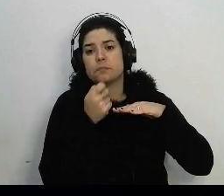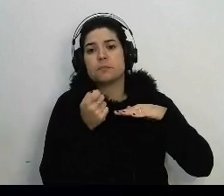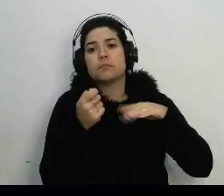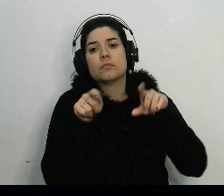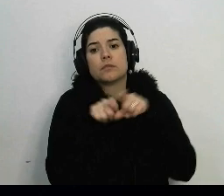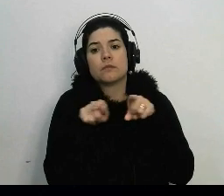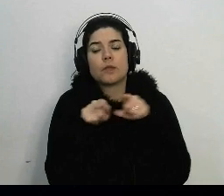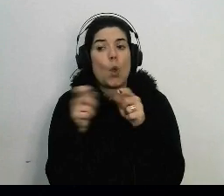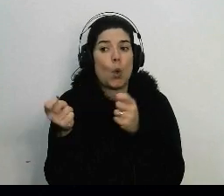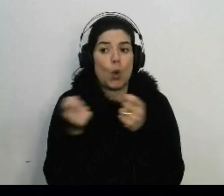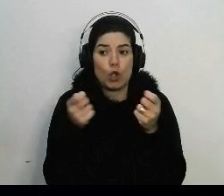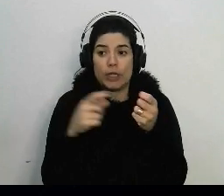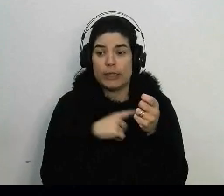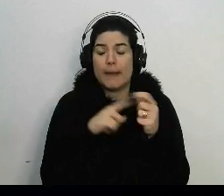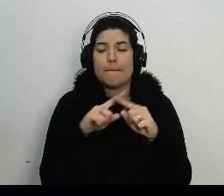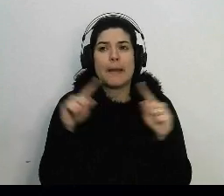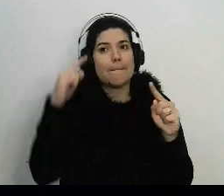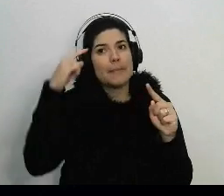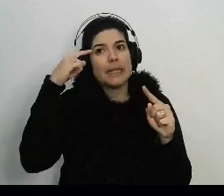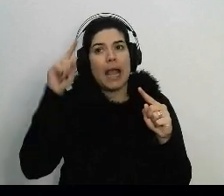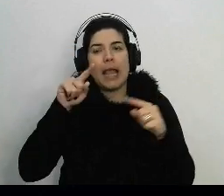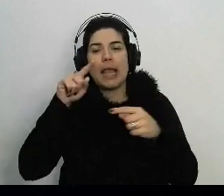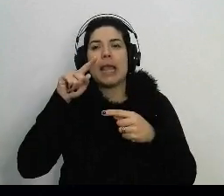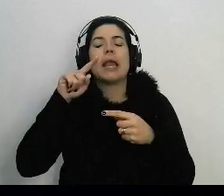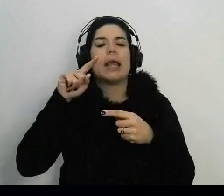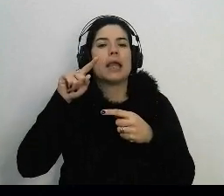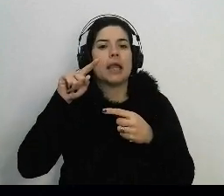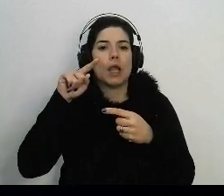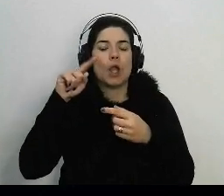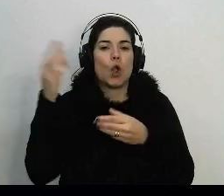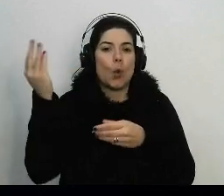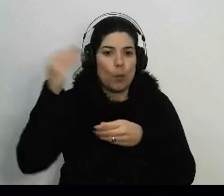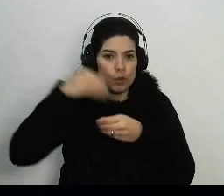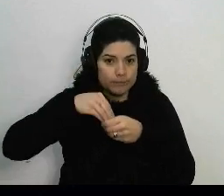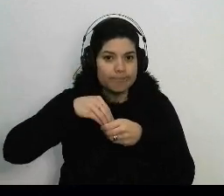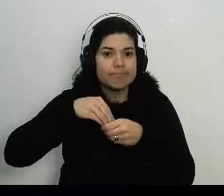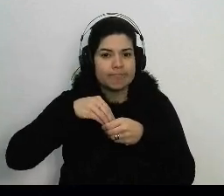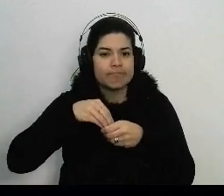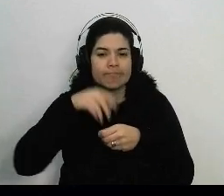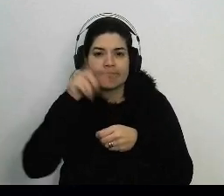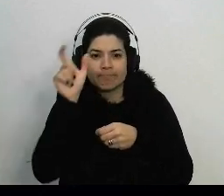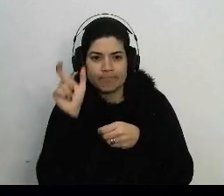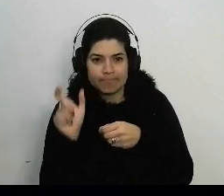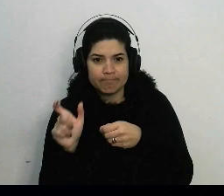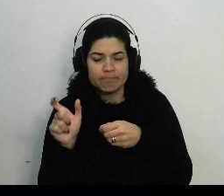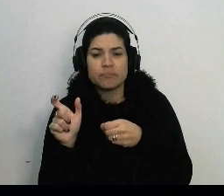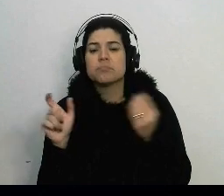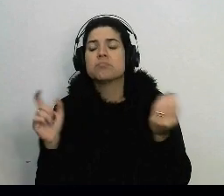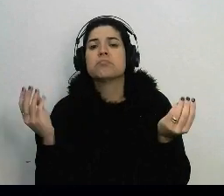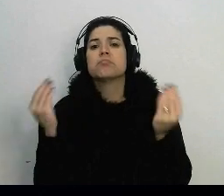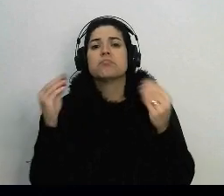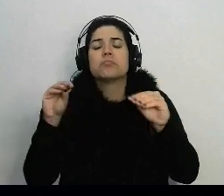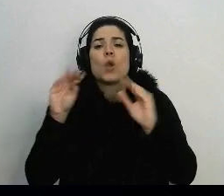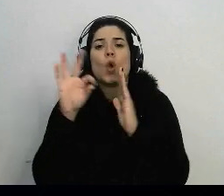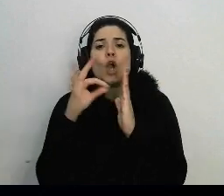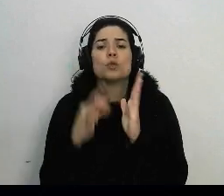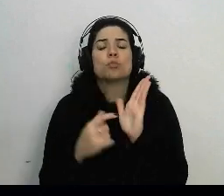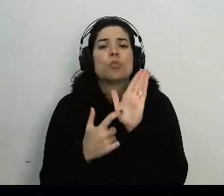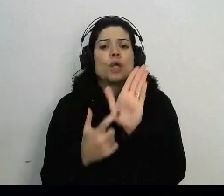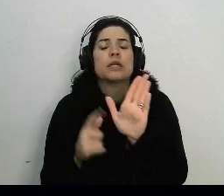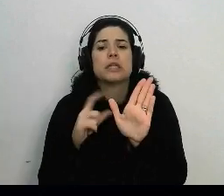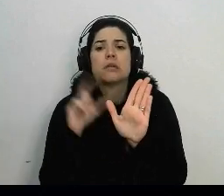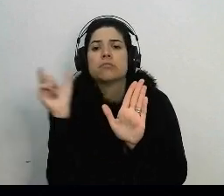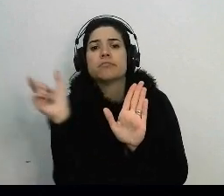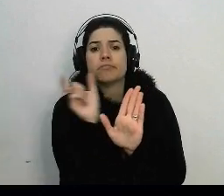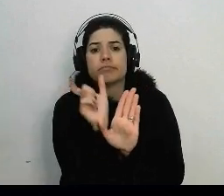tenho, mas se for pensar a nível de componente, quando eu faço a entrega, qual é o ponto de código que expõe meu componente? Eu vou ter um método lá no meu